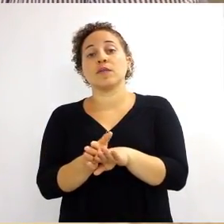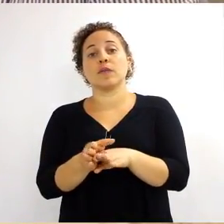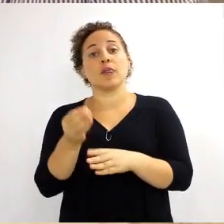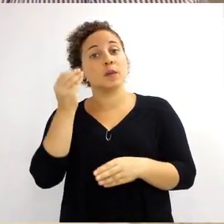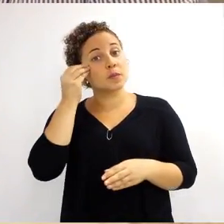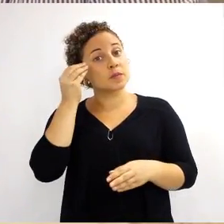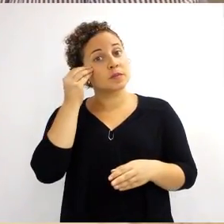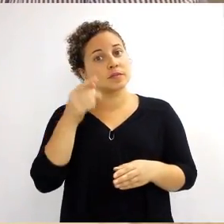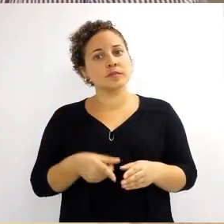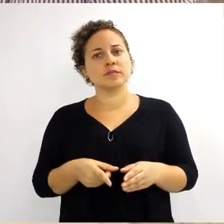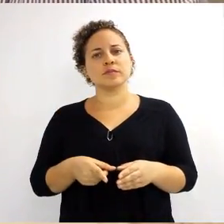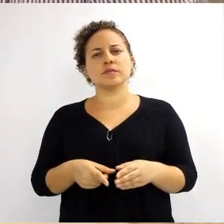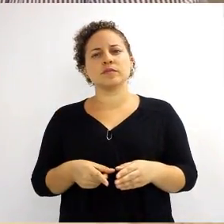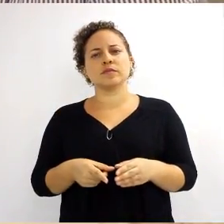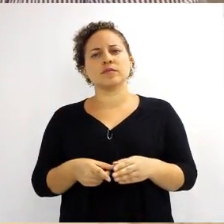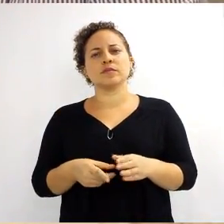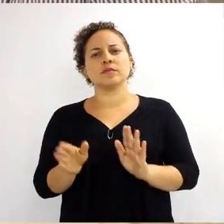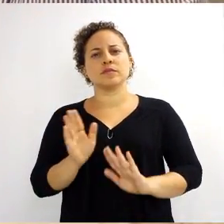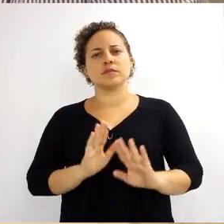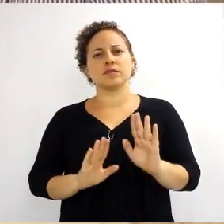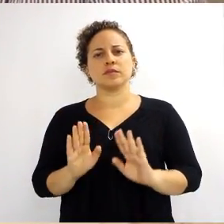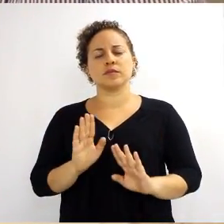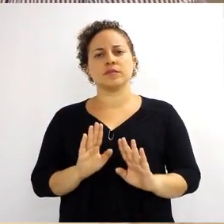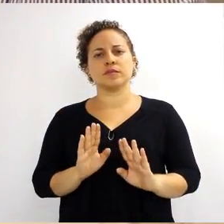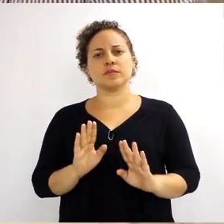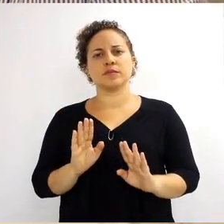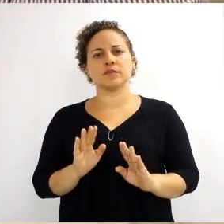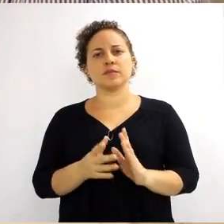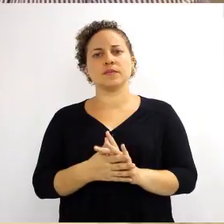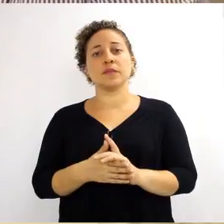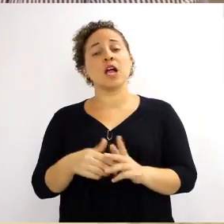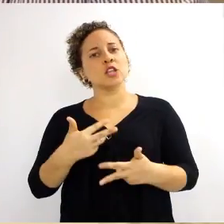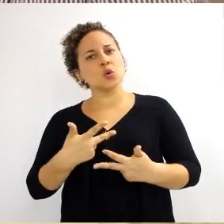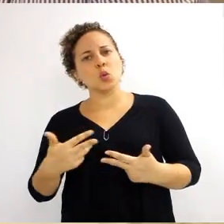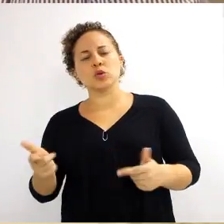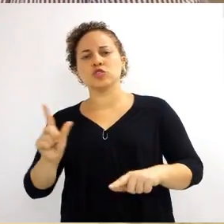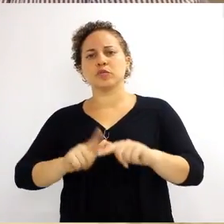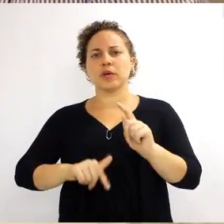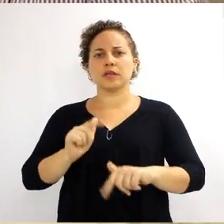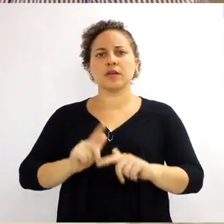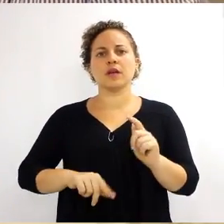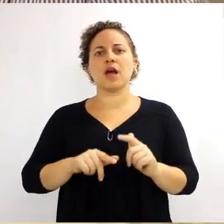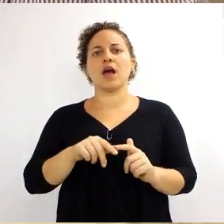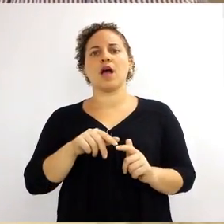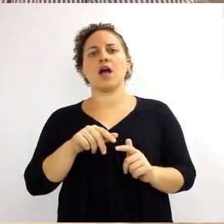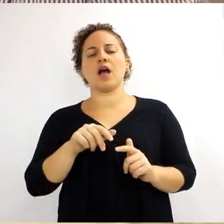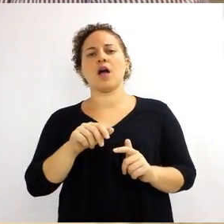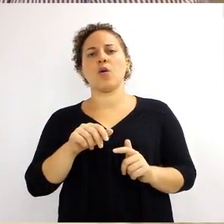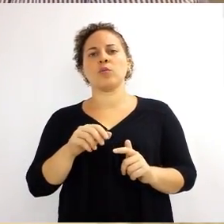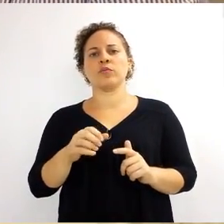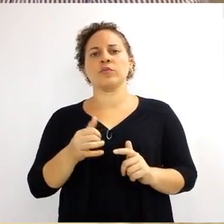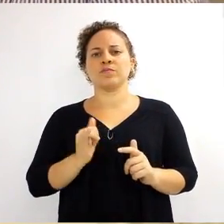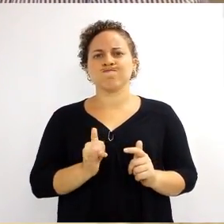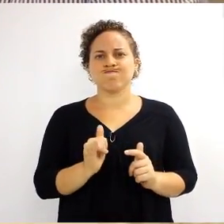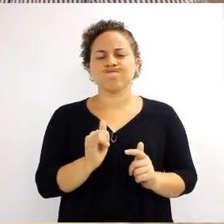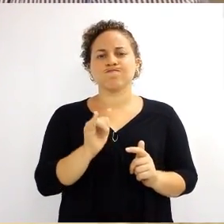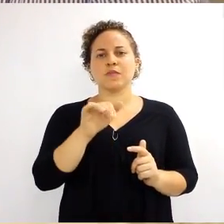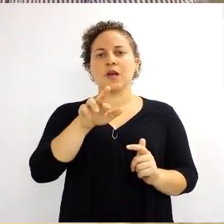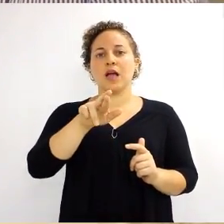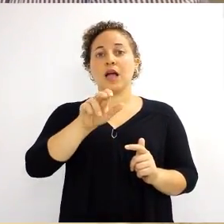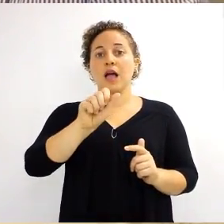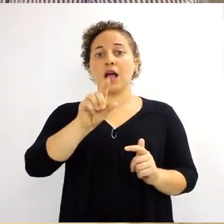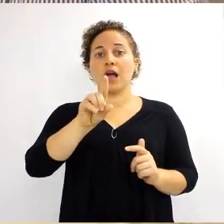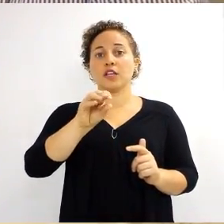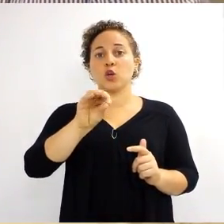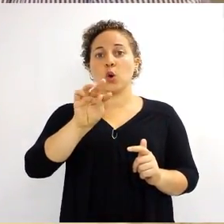acompanhado por batedores do exército, essas coisas todas. E outras cargas radioativas, a gente tem os maiores cuidados para que o